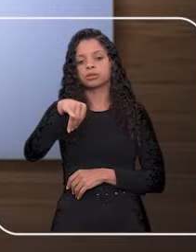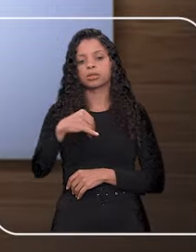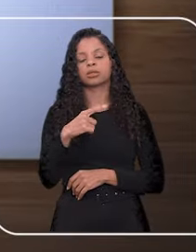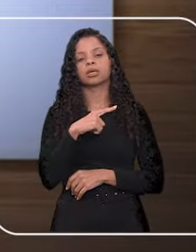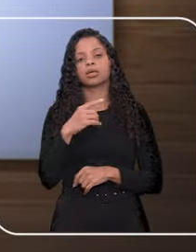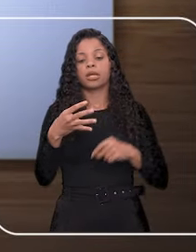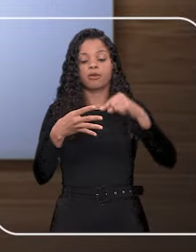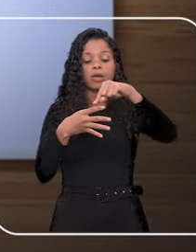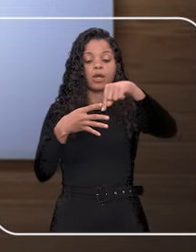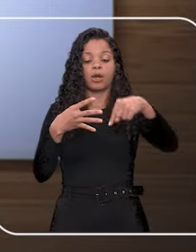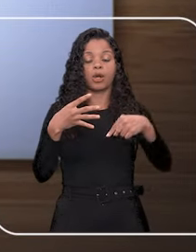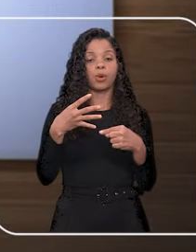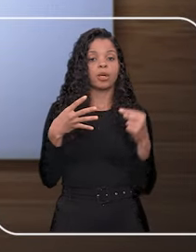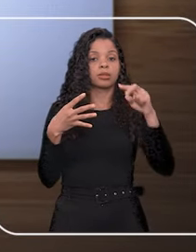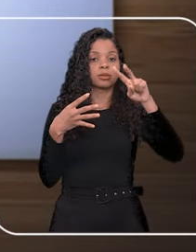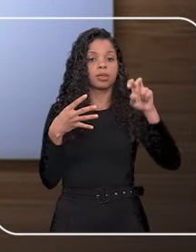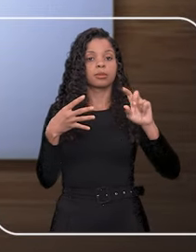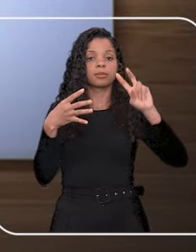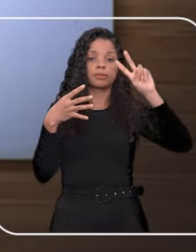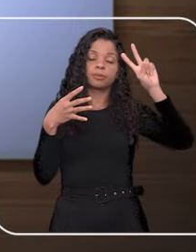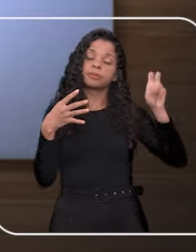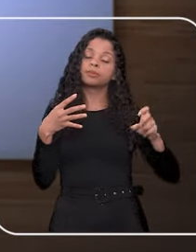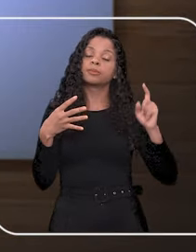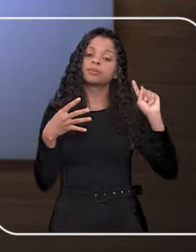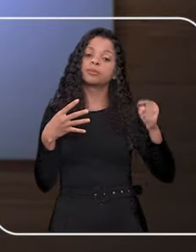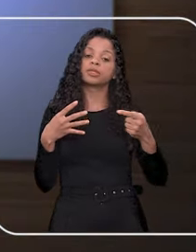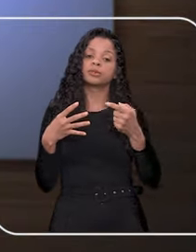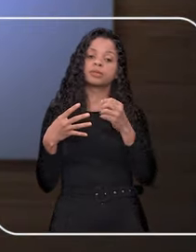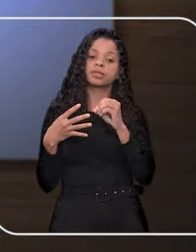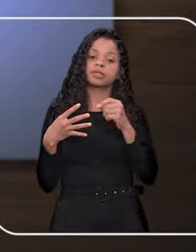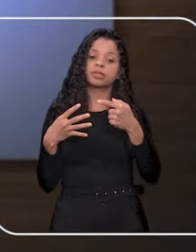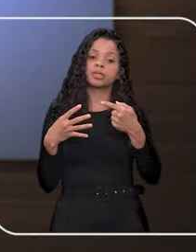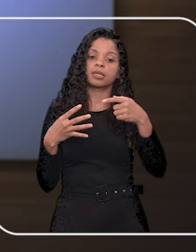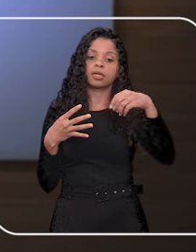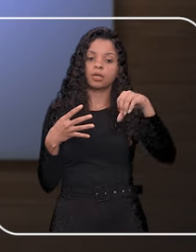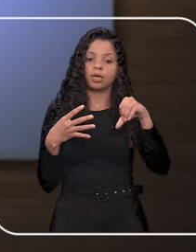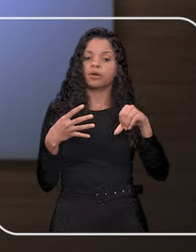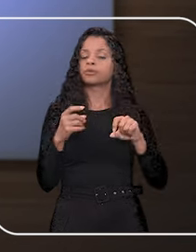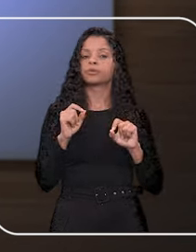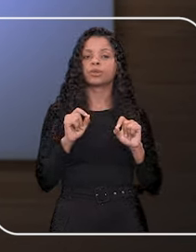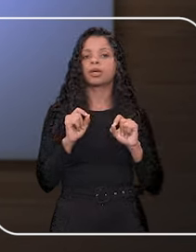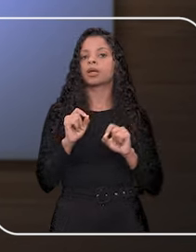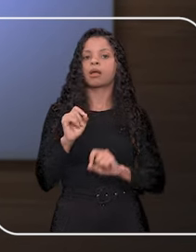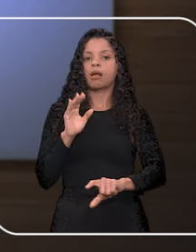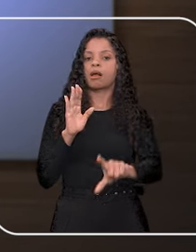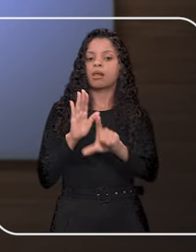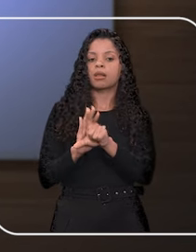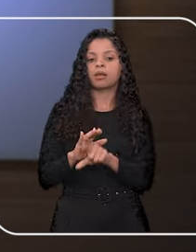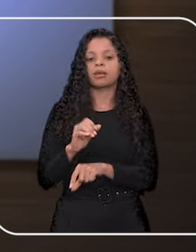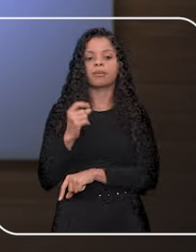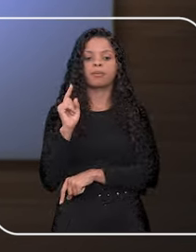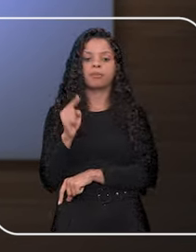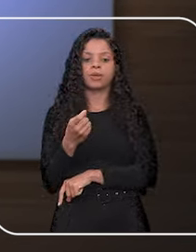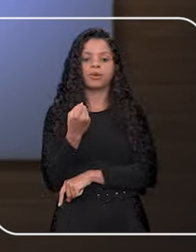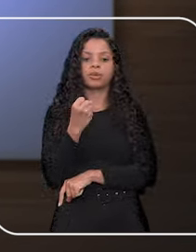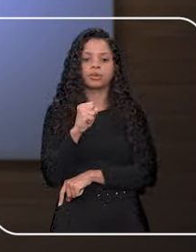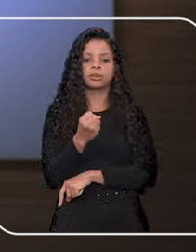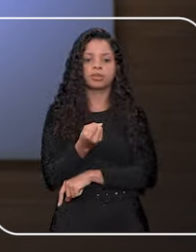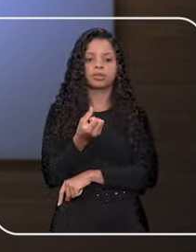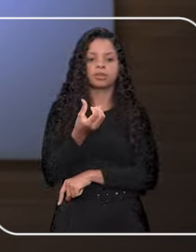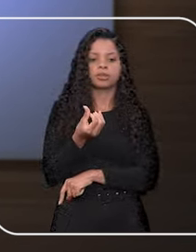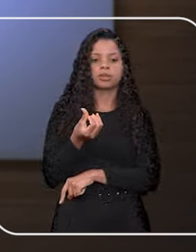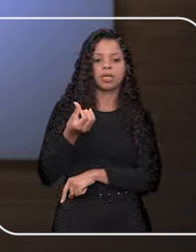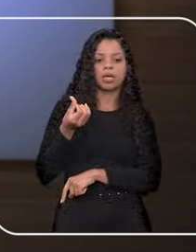estabeleceu quatro teses no tema 1079 o artigo primeo do Decreto Lei 1861